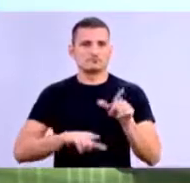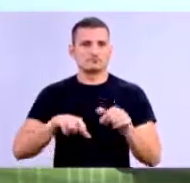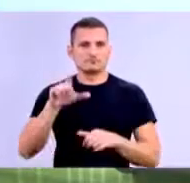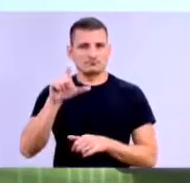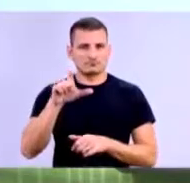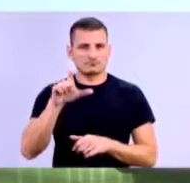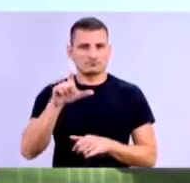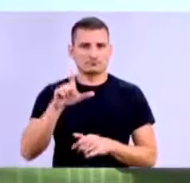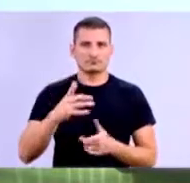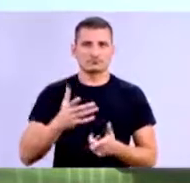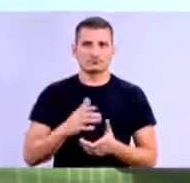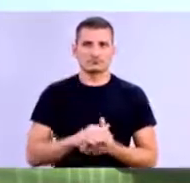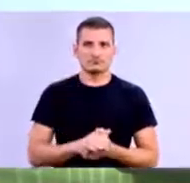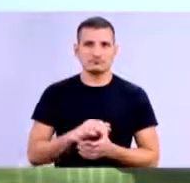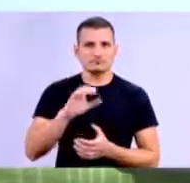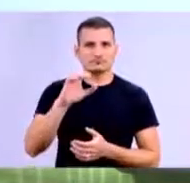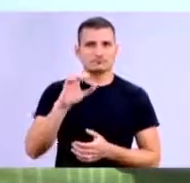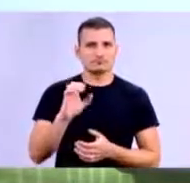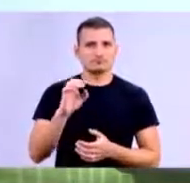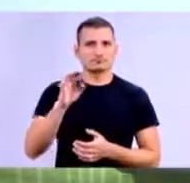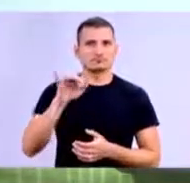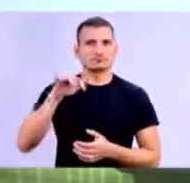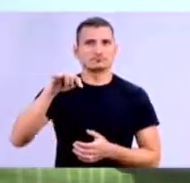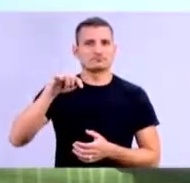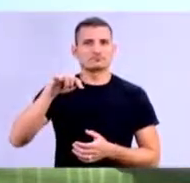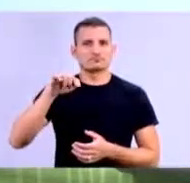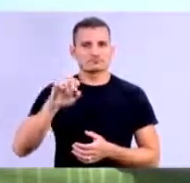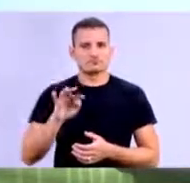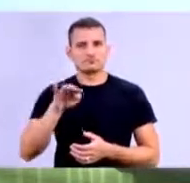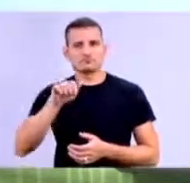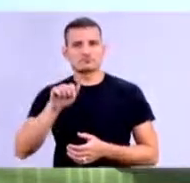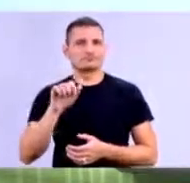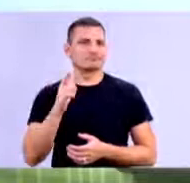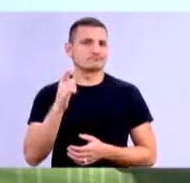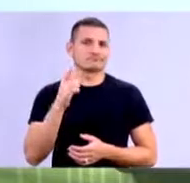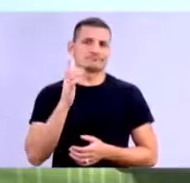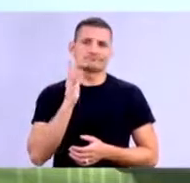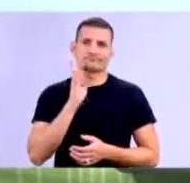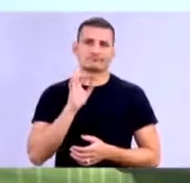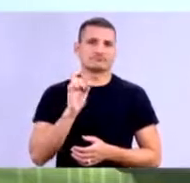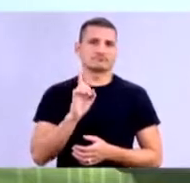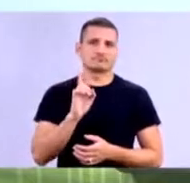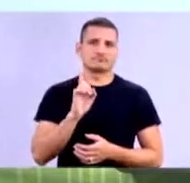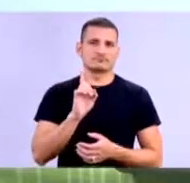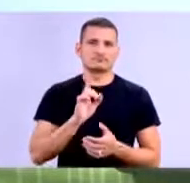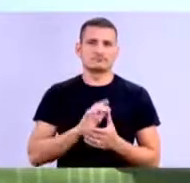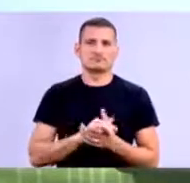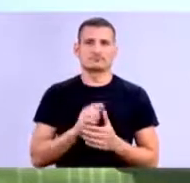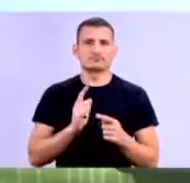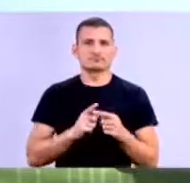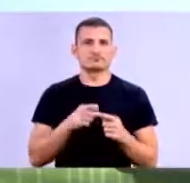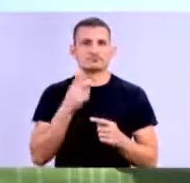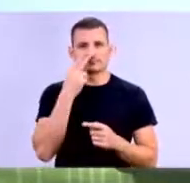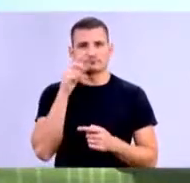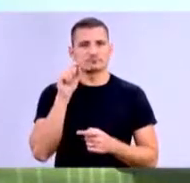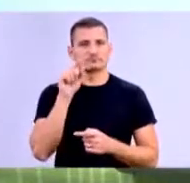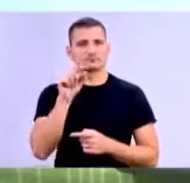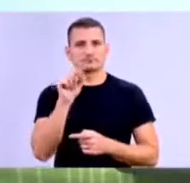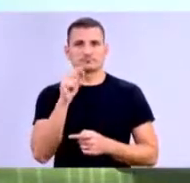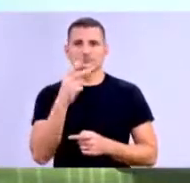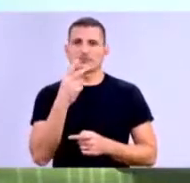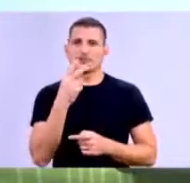maiúscula. A etiqueta da internet, a netiqueta diz que não é legal. Não é legal porque vai parecer que você está